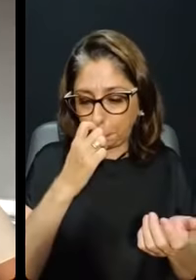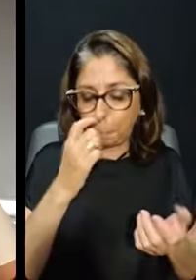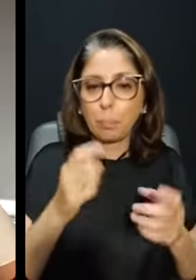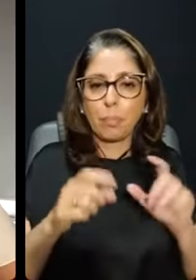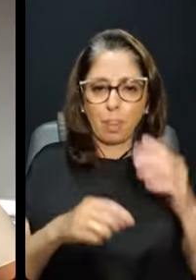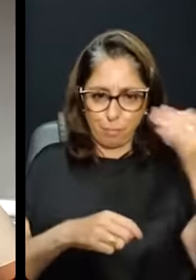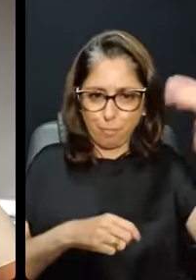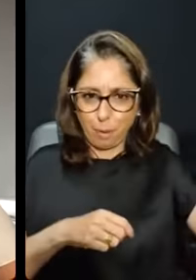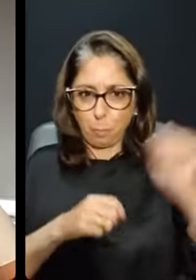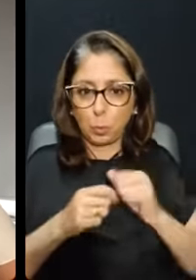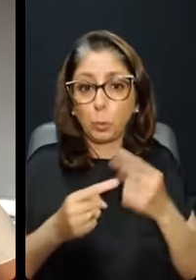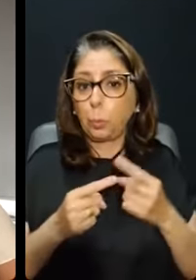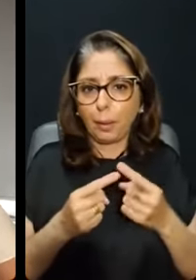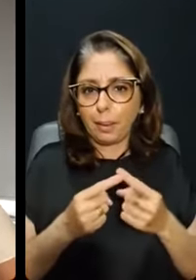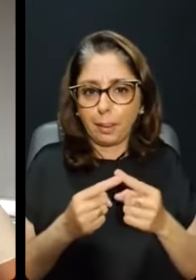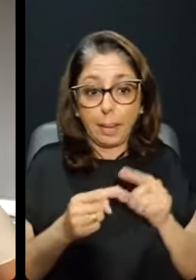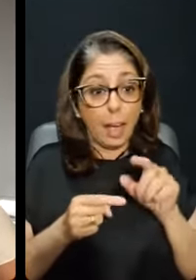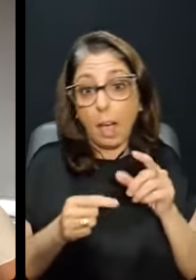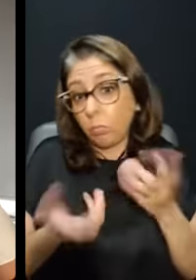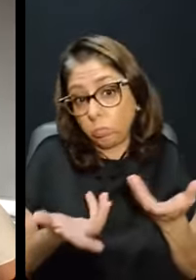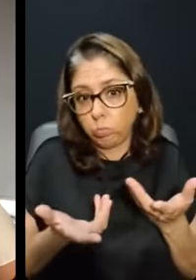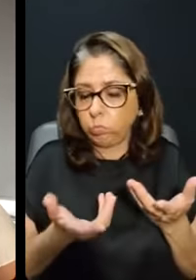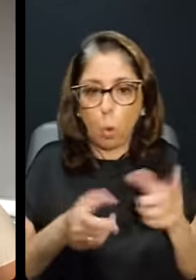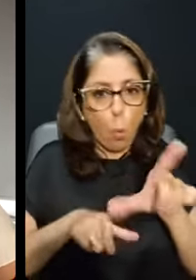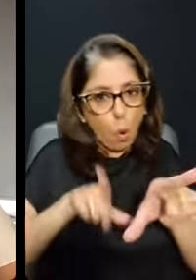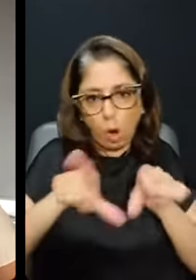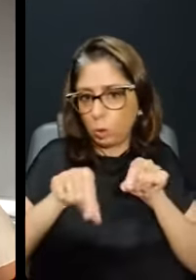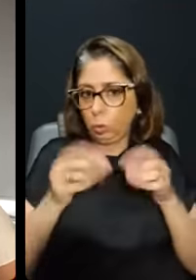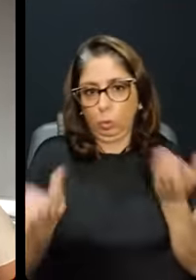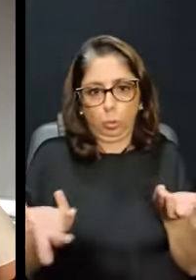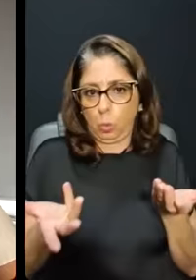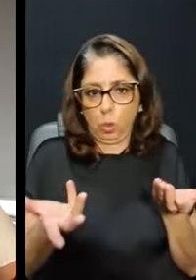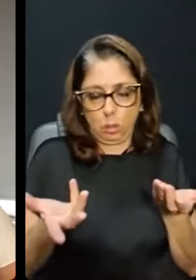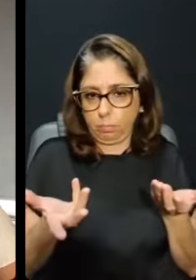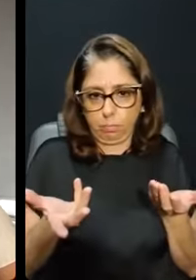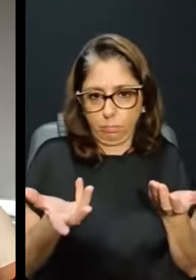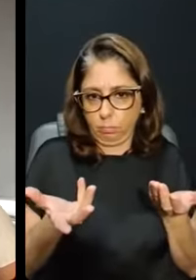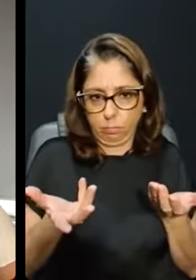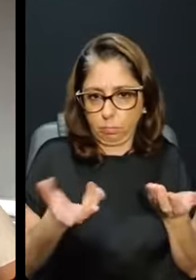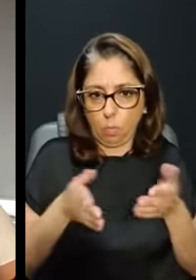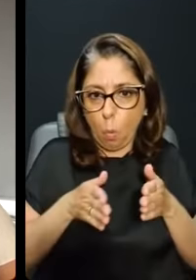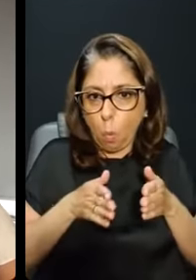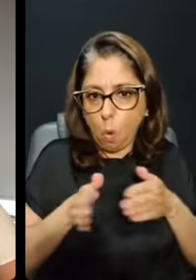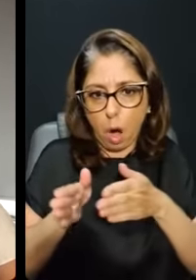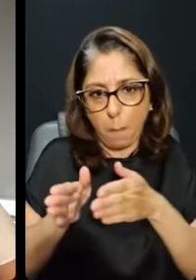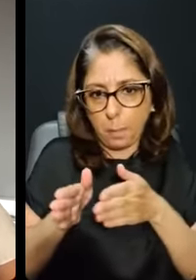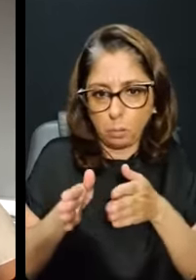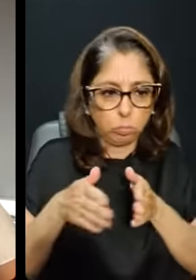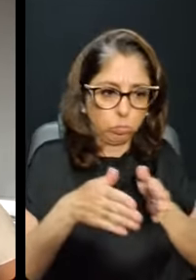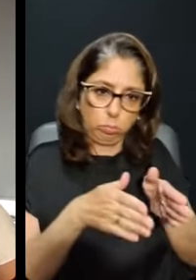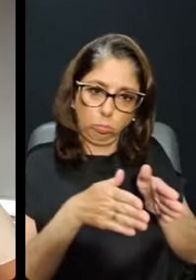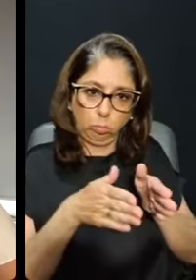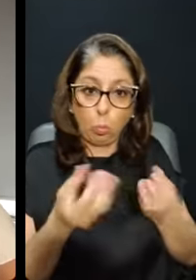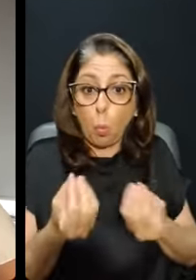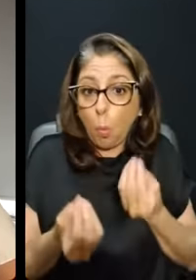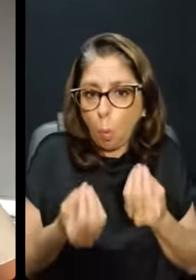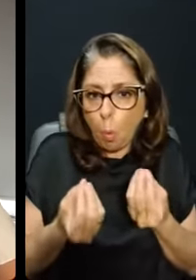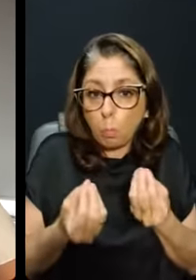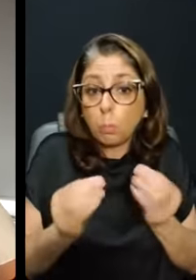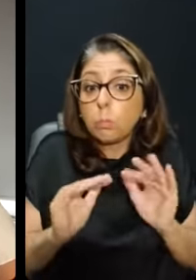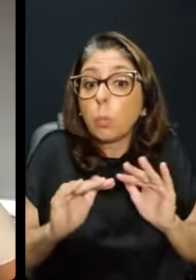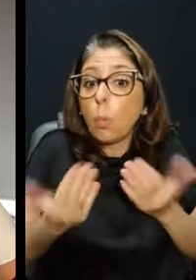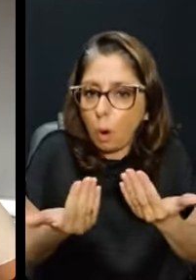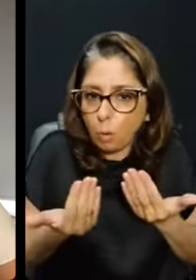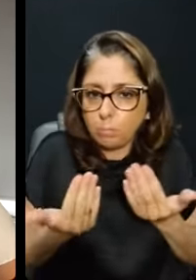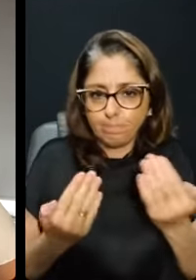enfim. Mas você escolhe uma trajetória que não tem mais volta. E você começa a olhar o mundo de uma forma diferente.